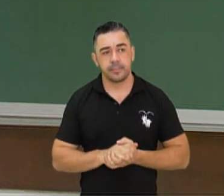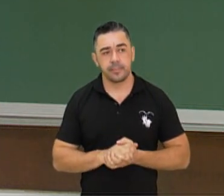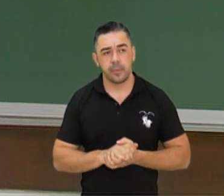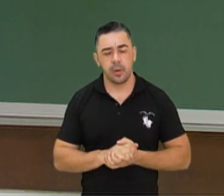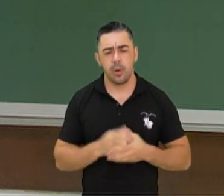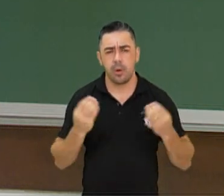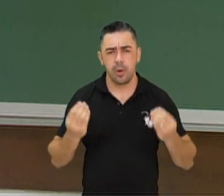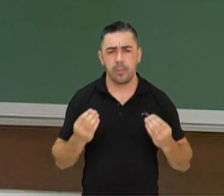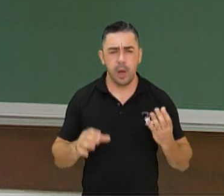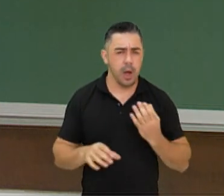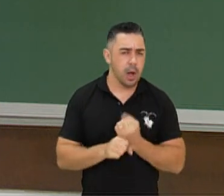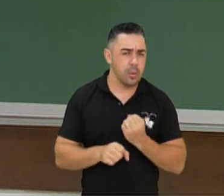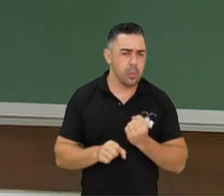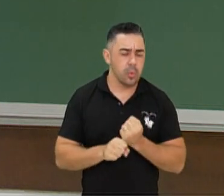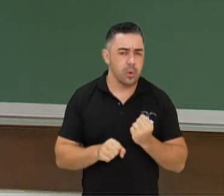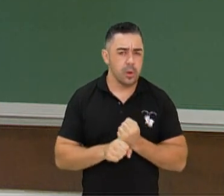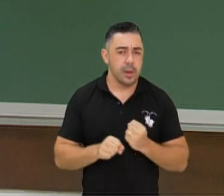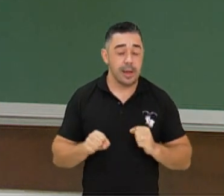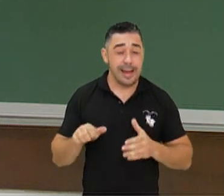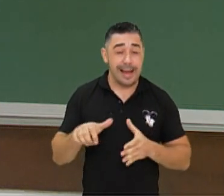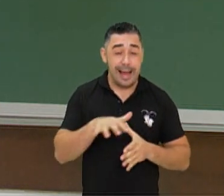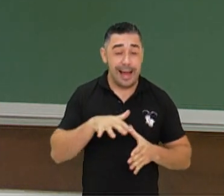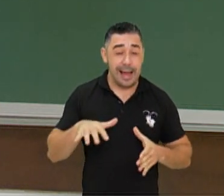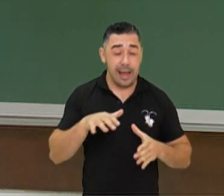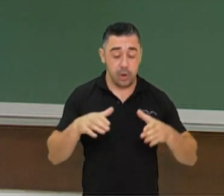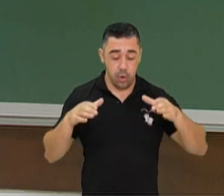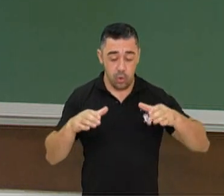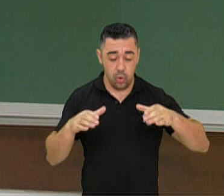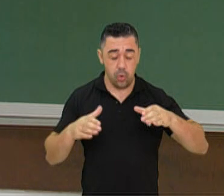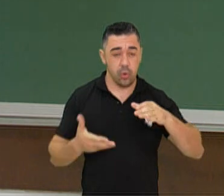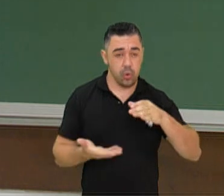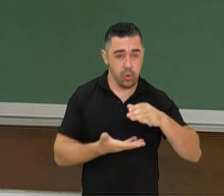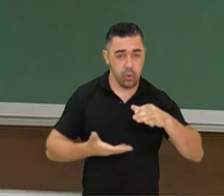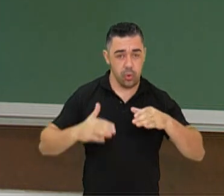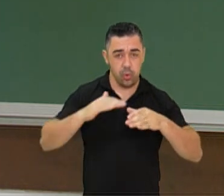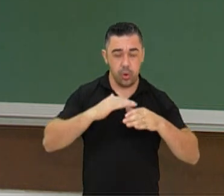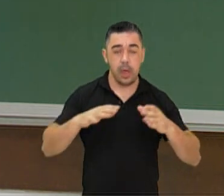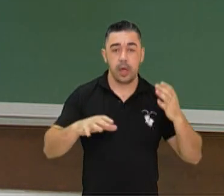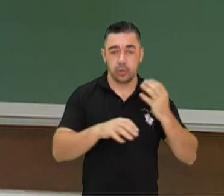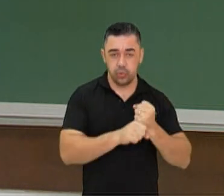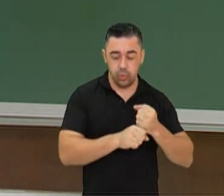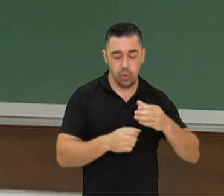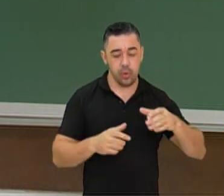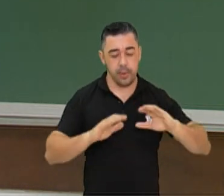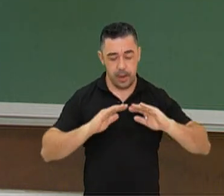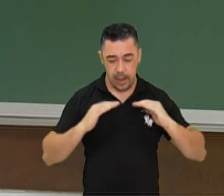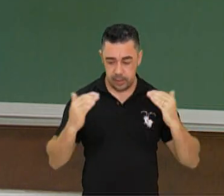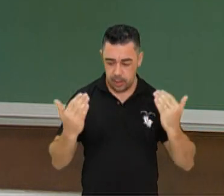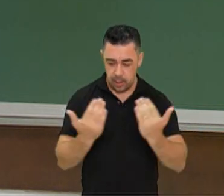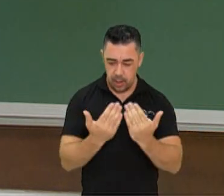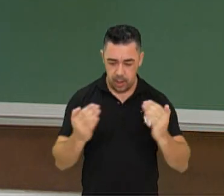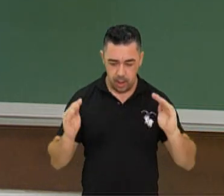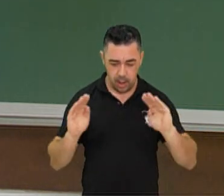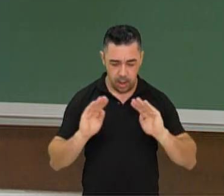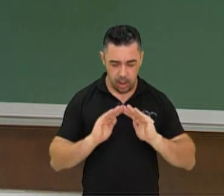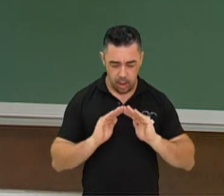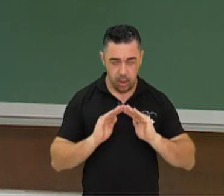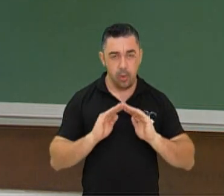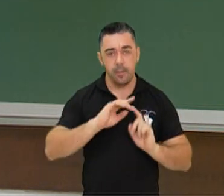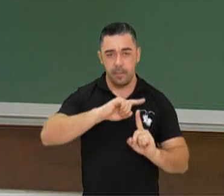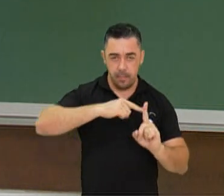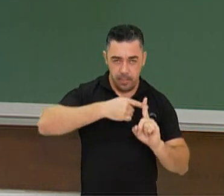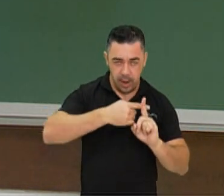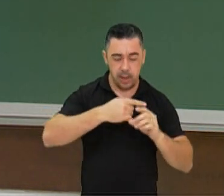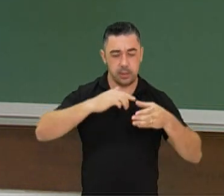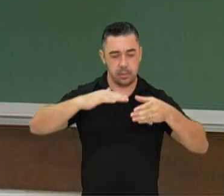como que eu calculo aí a área do tronco de um cone reto? A área total vai ser a soma da área lateral mais as áreas